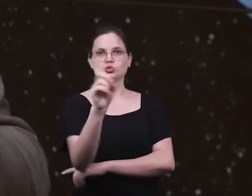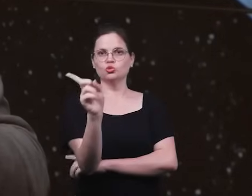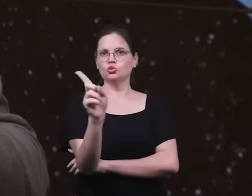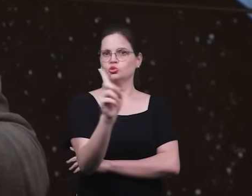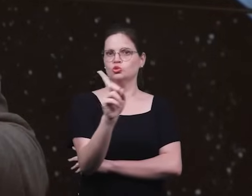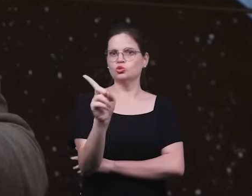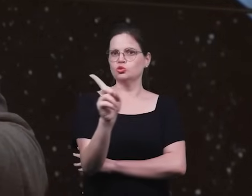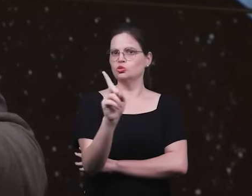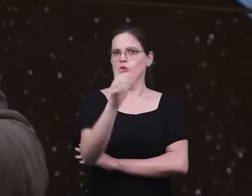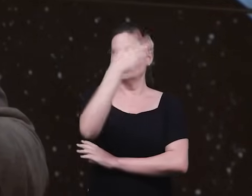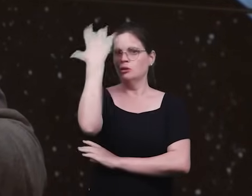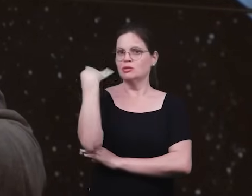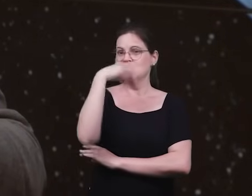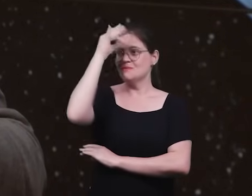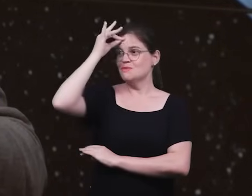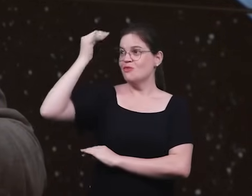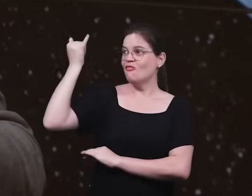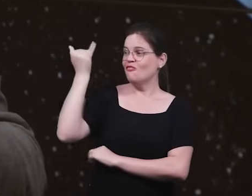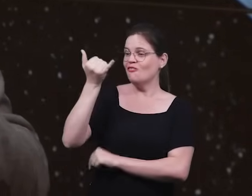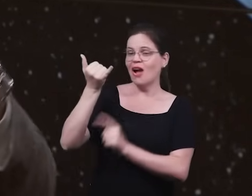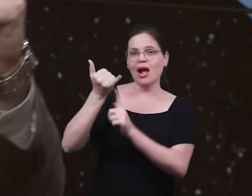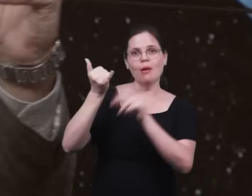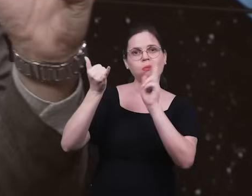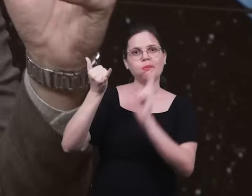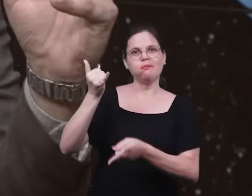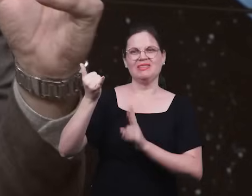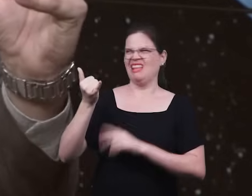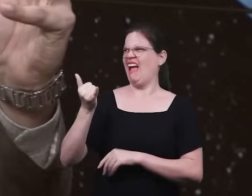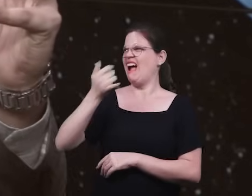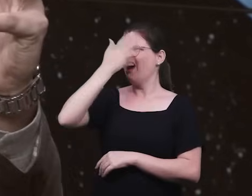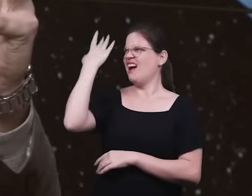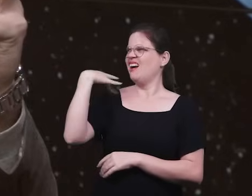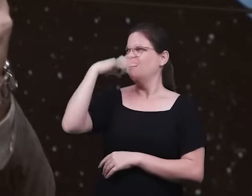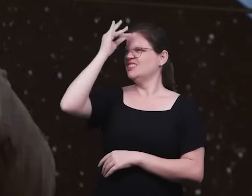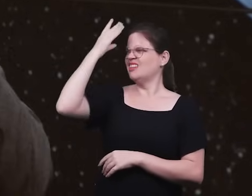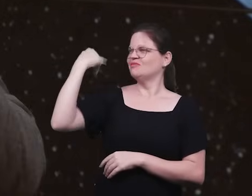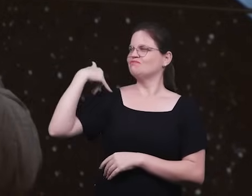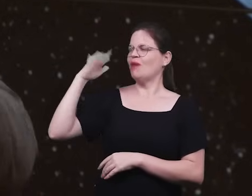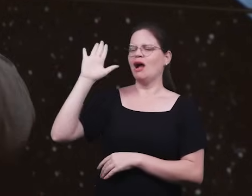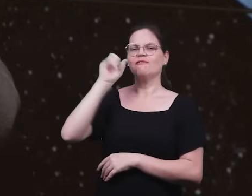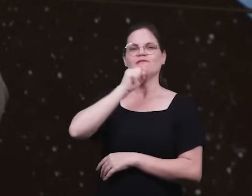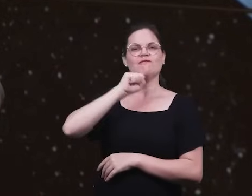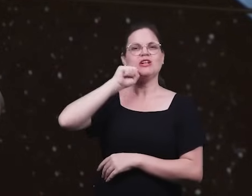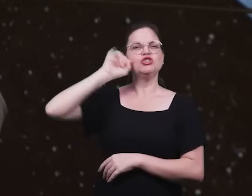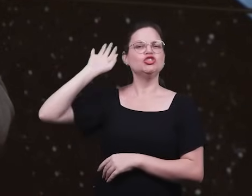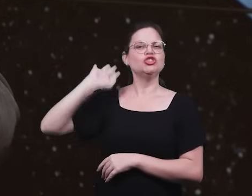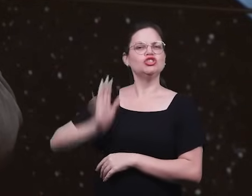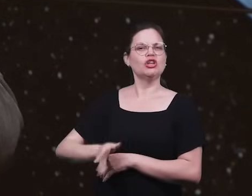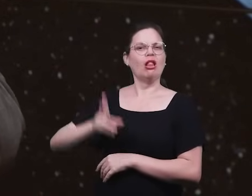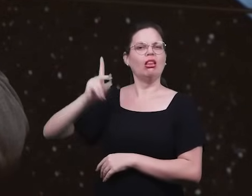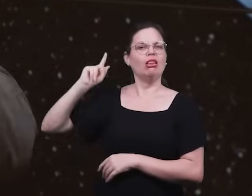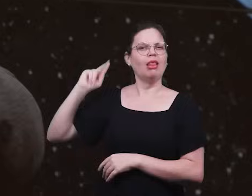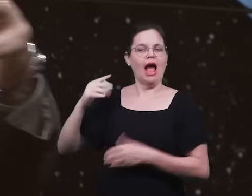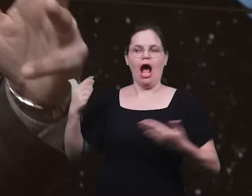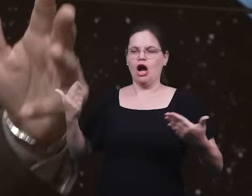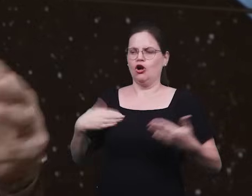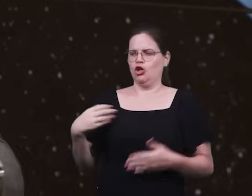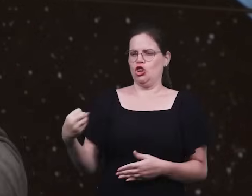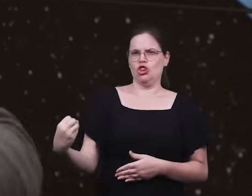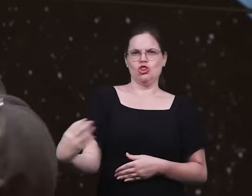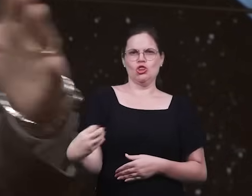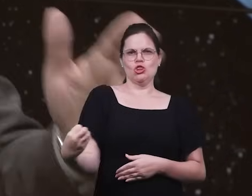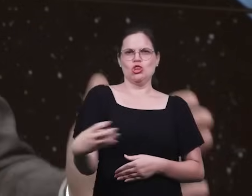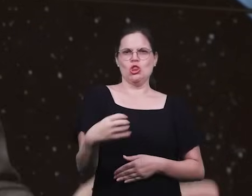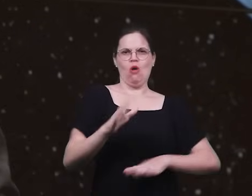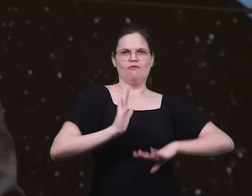e você vai ah não agora o espírito santo tá tava ultrapassado agora eu posso interpretar dessa forma vamos modernizar a Bíblia